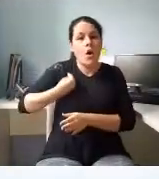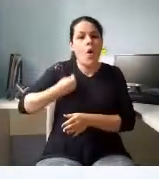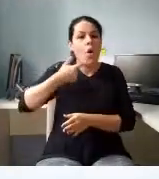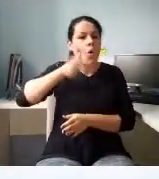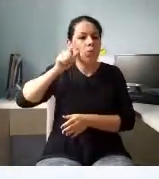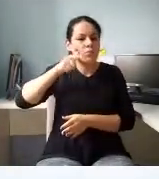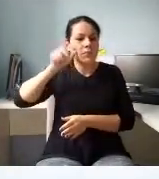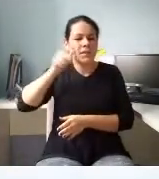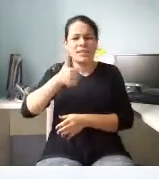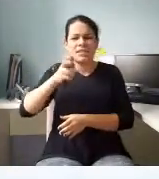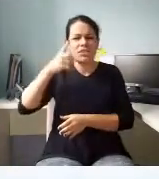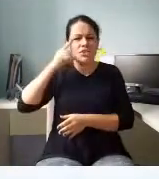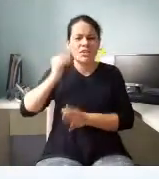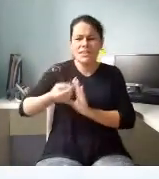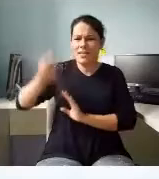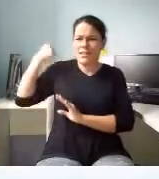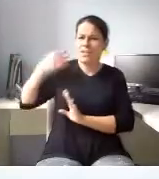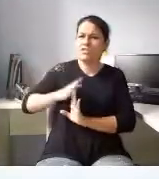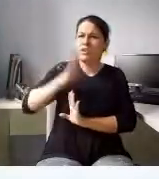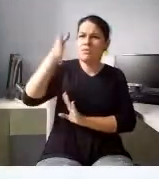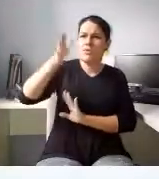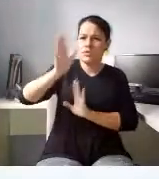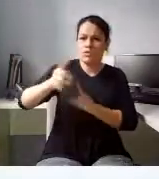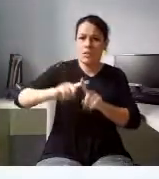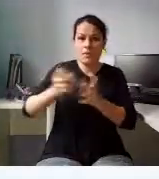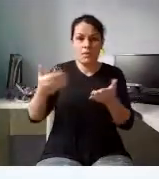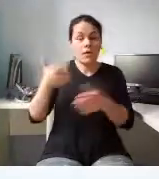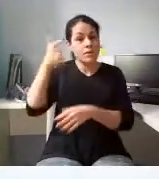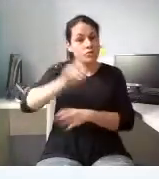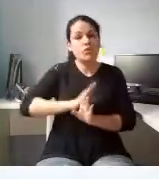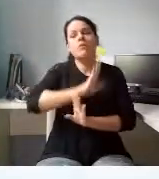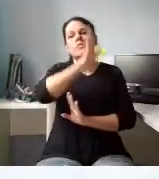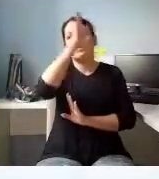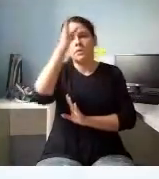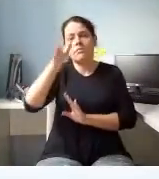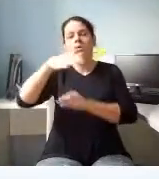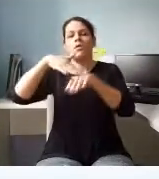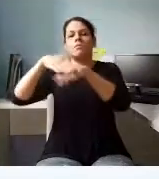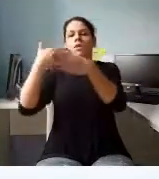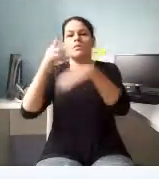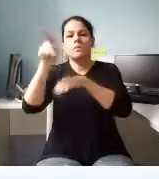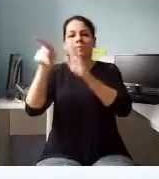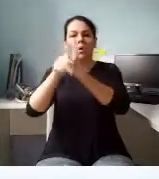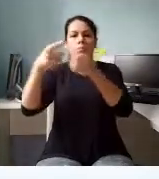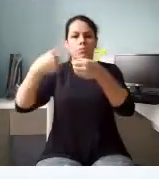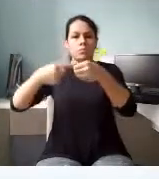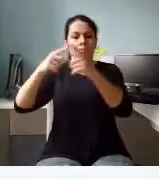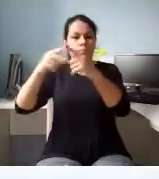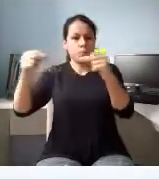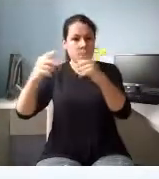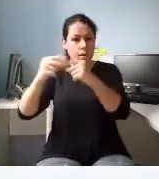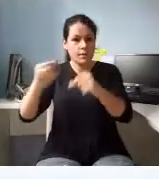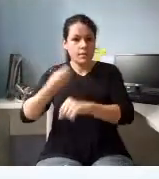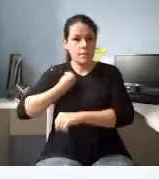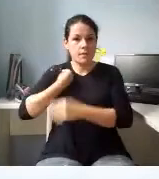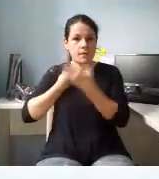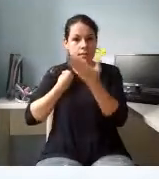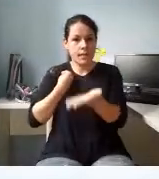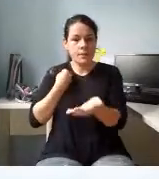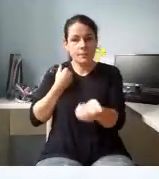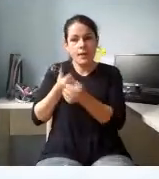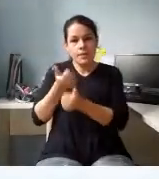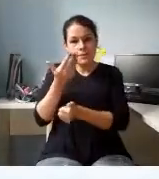atrás levar as pautas trabalhistas, né? Tanto para os candidatos lá na Câmara como no Senado, estão aí